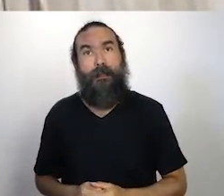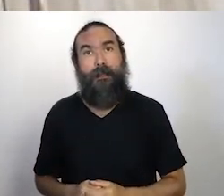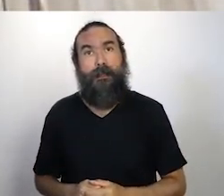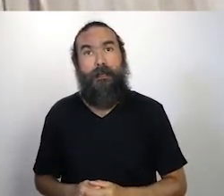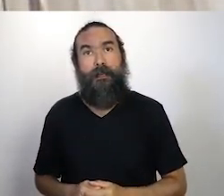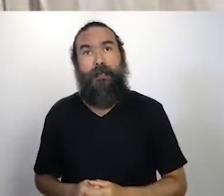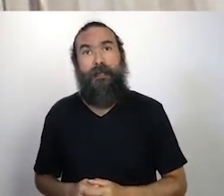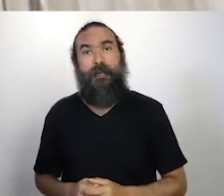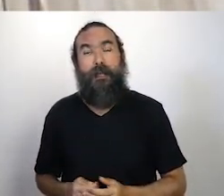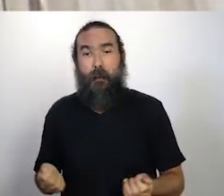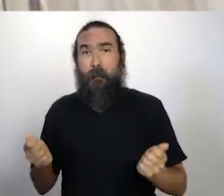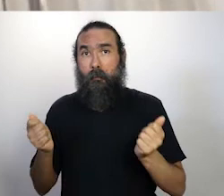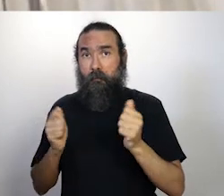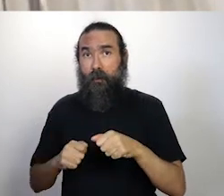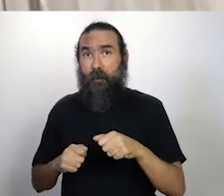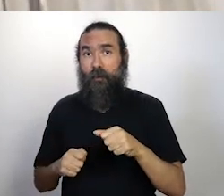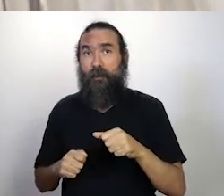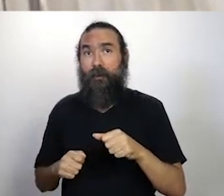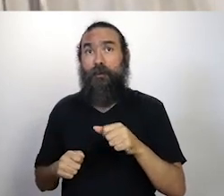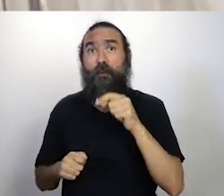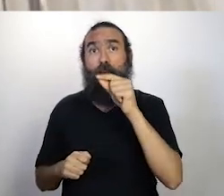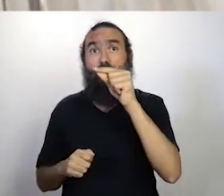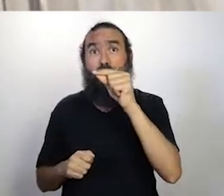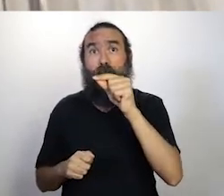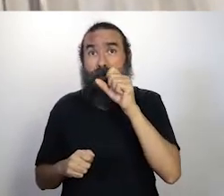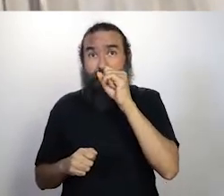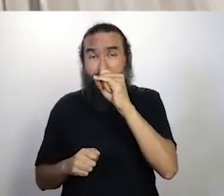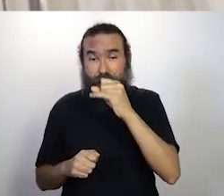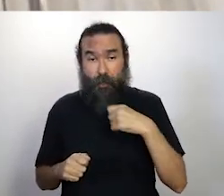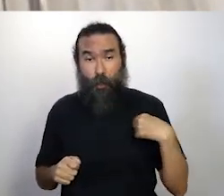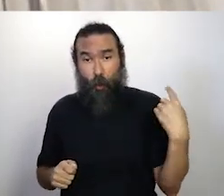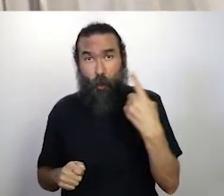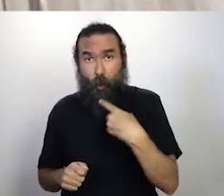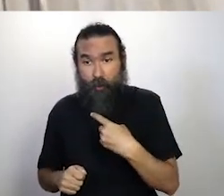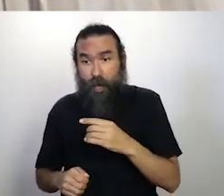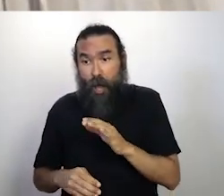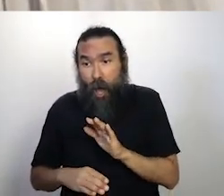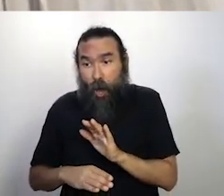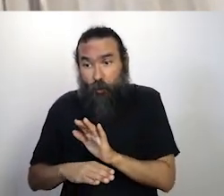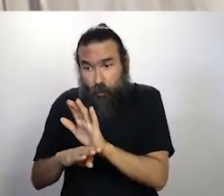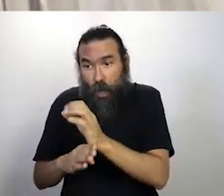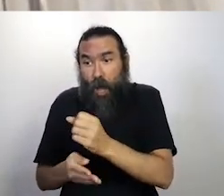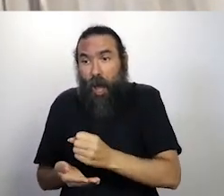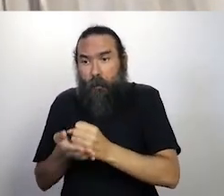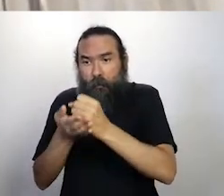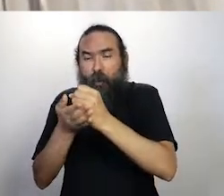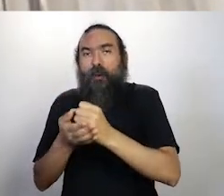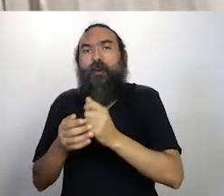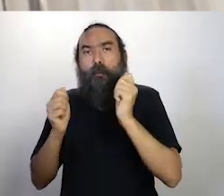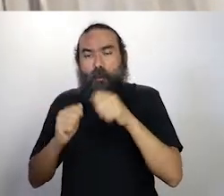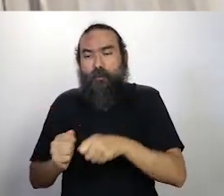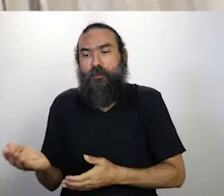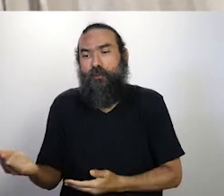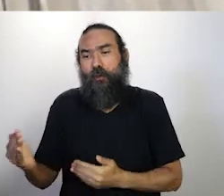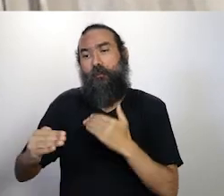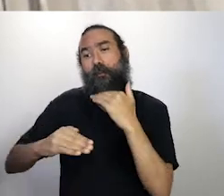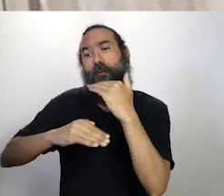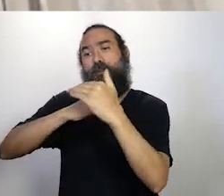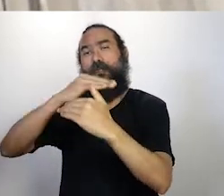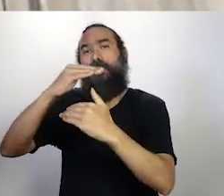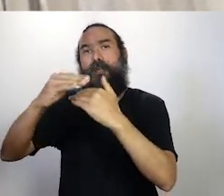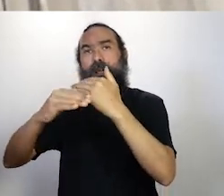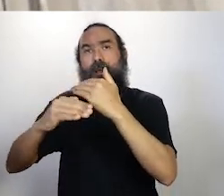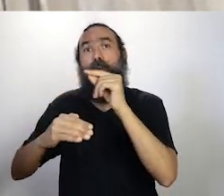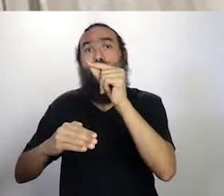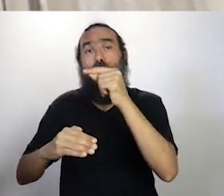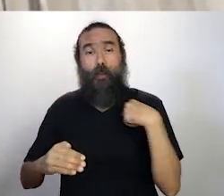de receber os investimentos certos, do jeito certo, na hora certa, garantindo os espaços de participação, garantindo os direitos de produzir uma